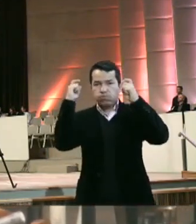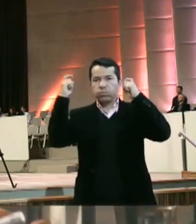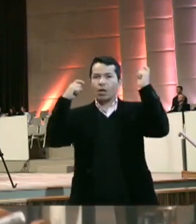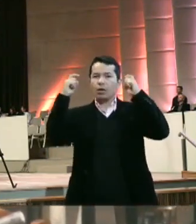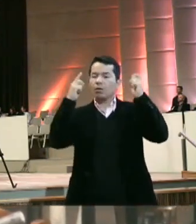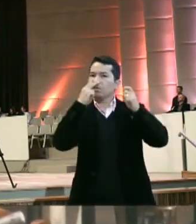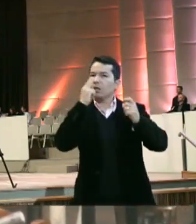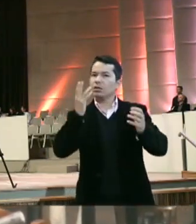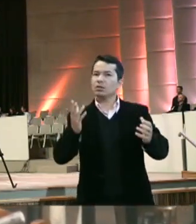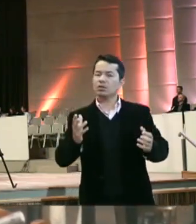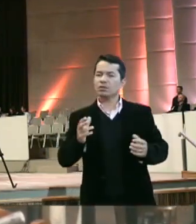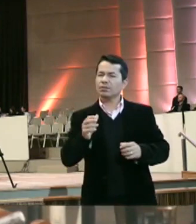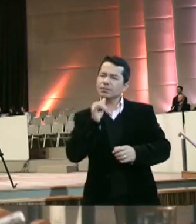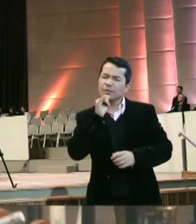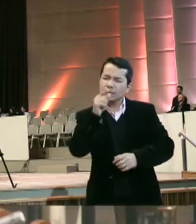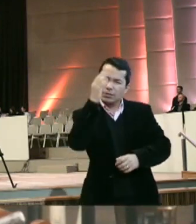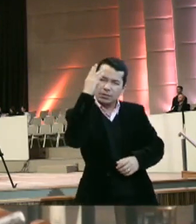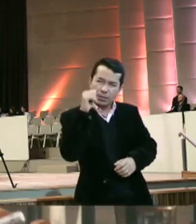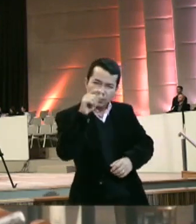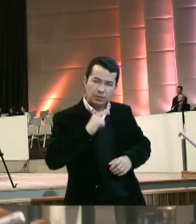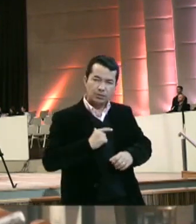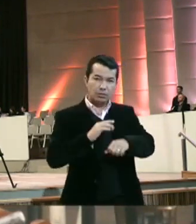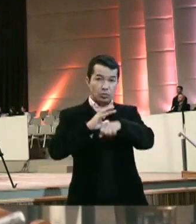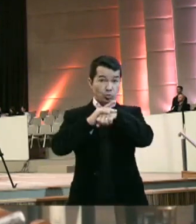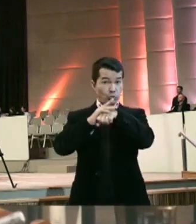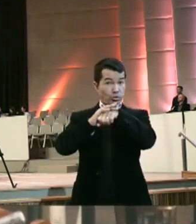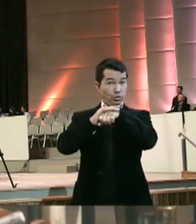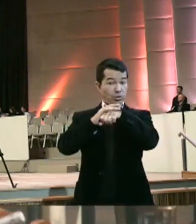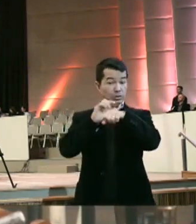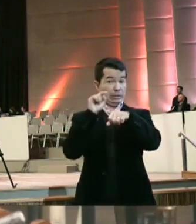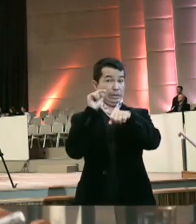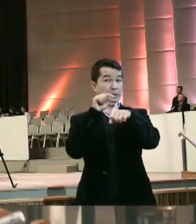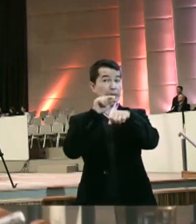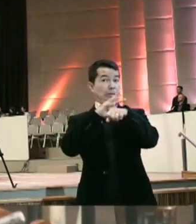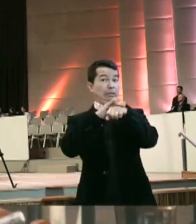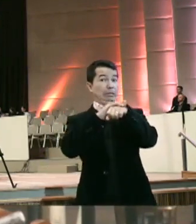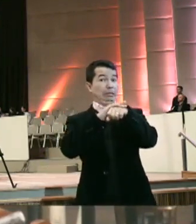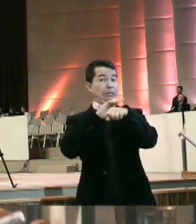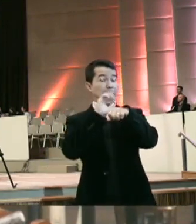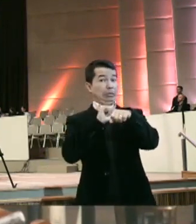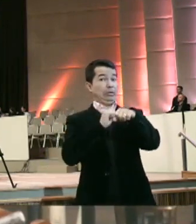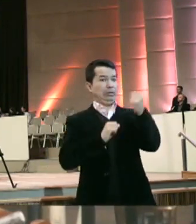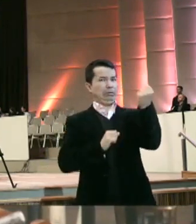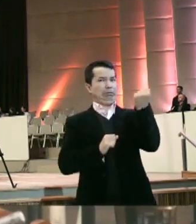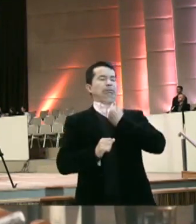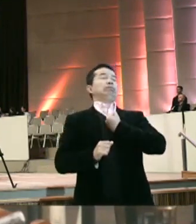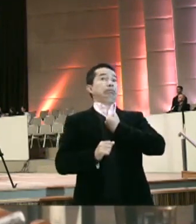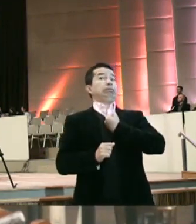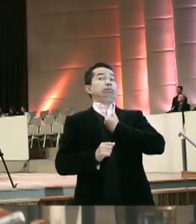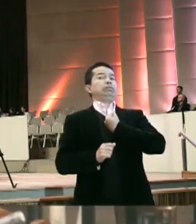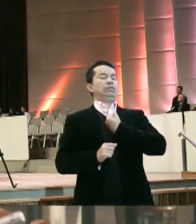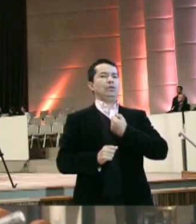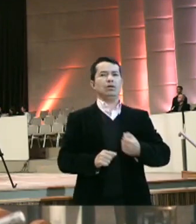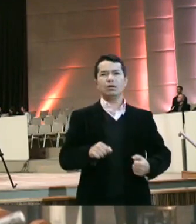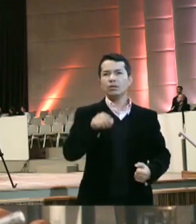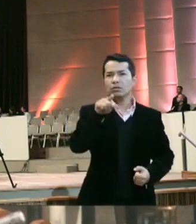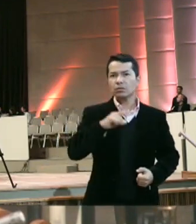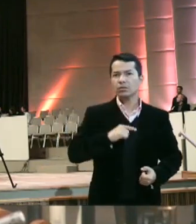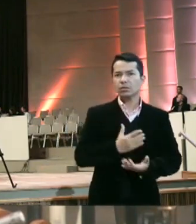você sabe que tem uma doença, e essa doença ela pode significar a morte, você entra